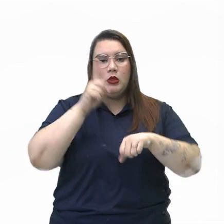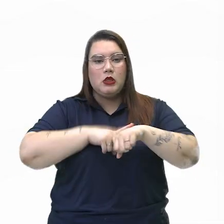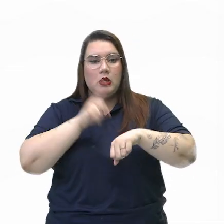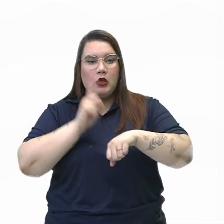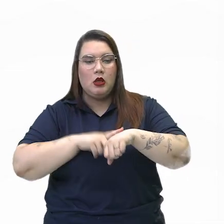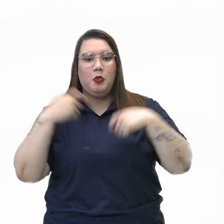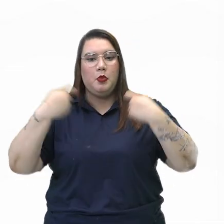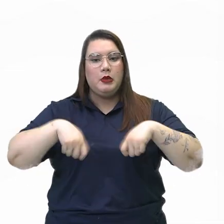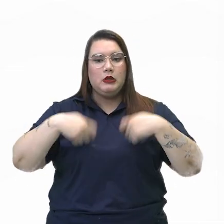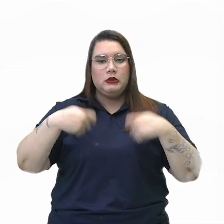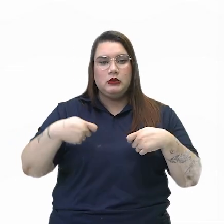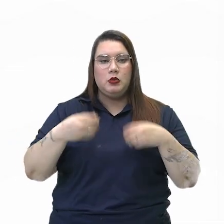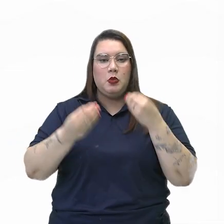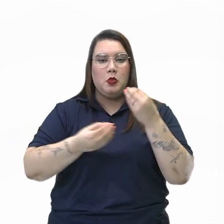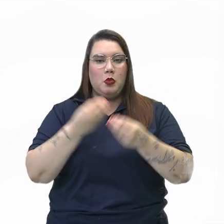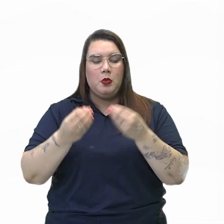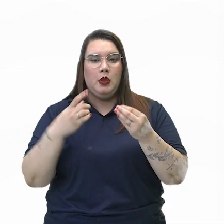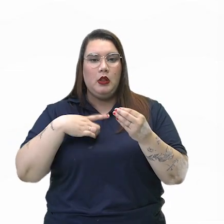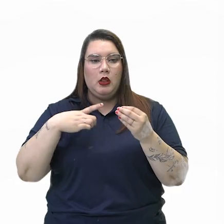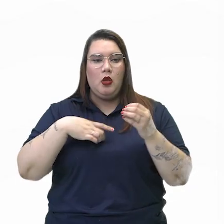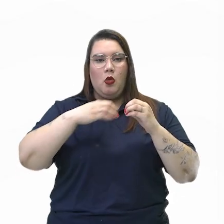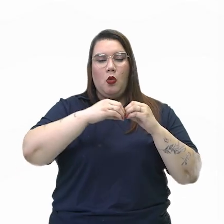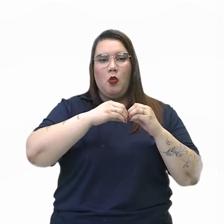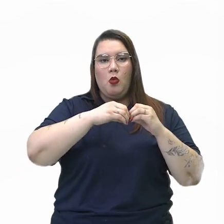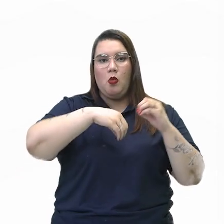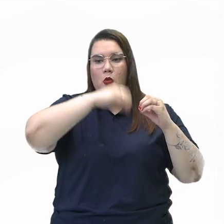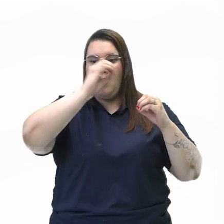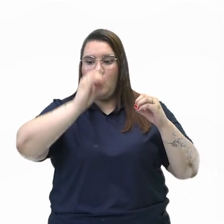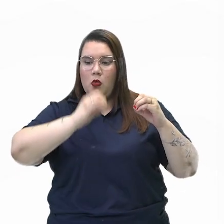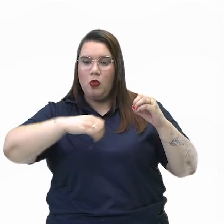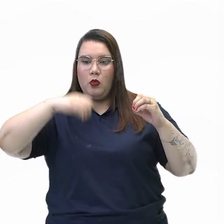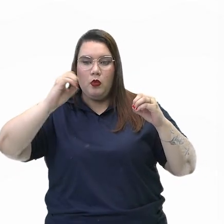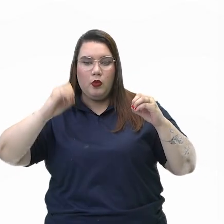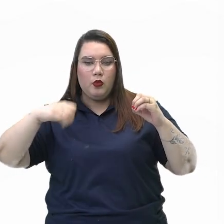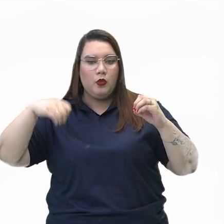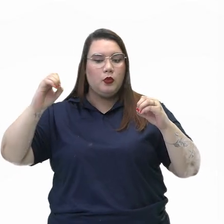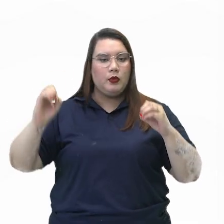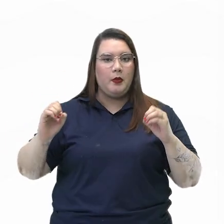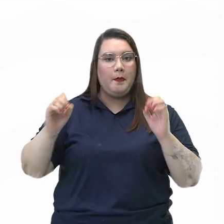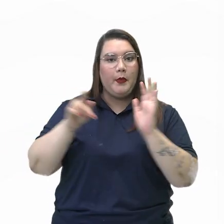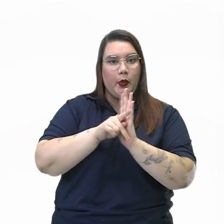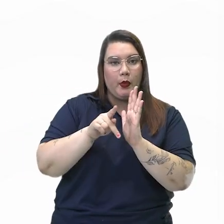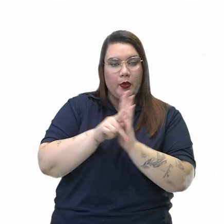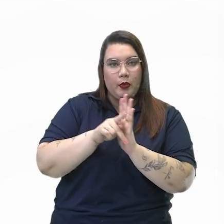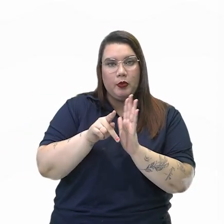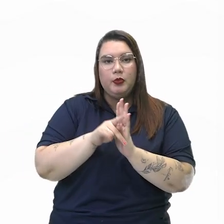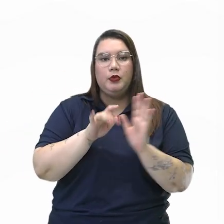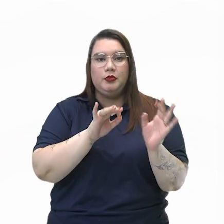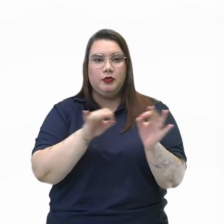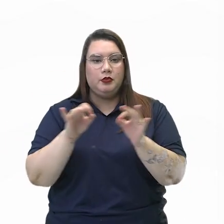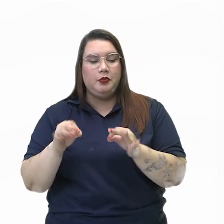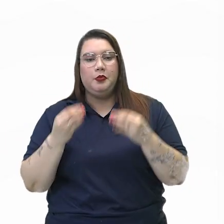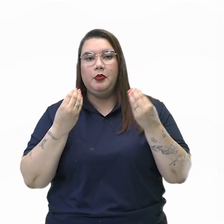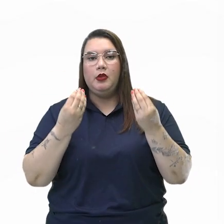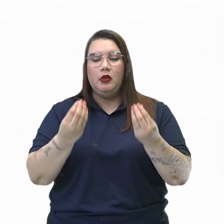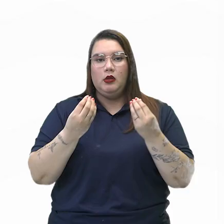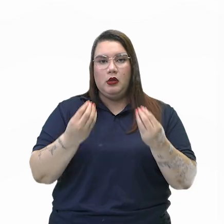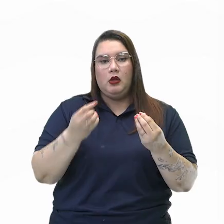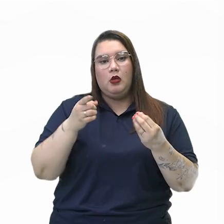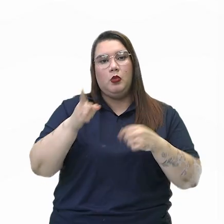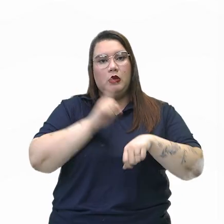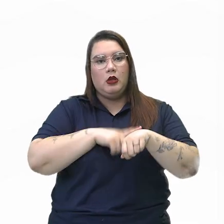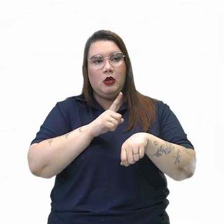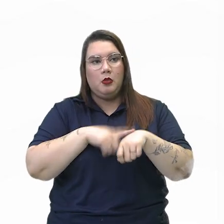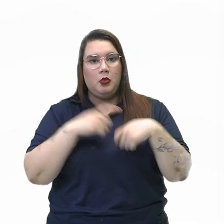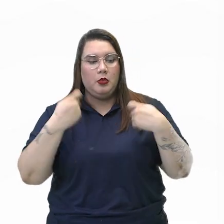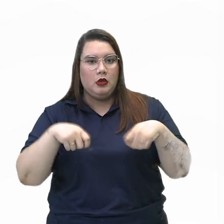para a onda caminhar um comprimento de onda, o seu próprio comprimento de onda, para que ela é o tempo necessário para que ela